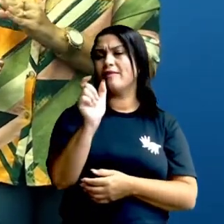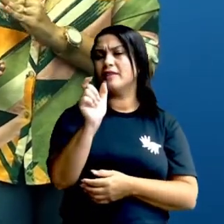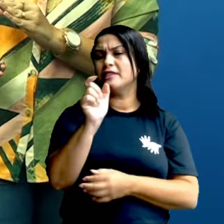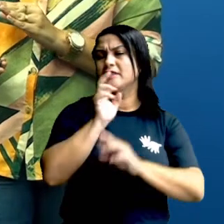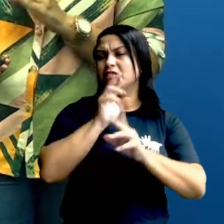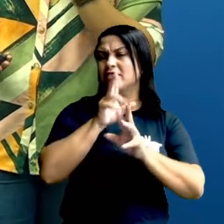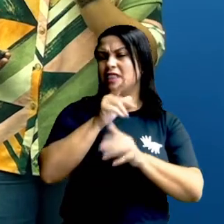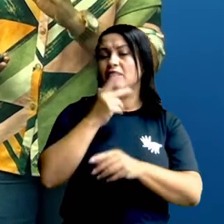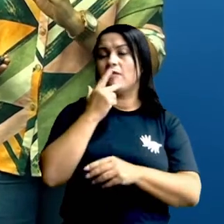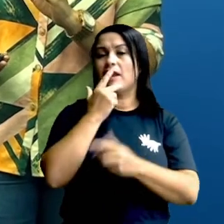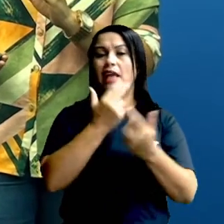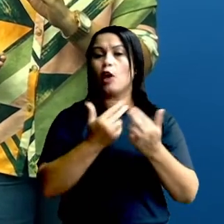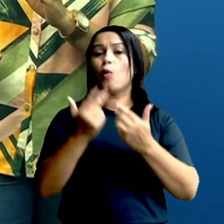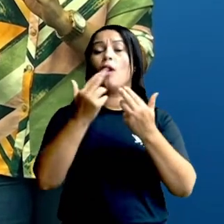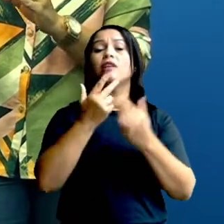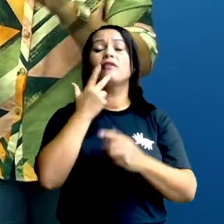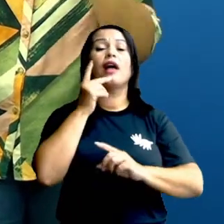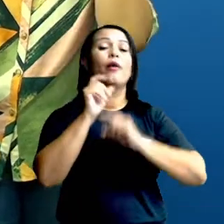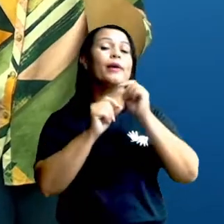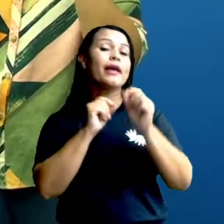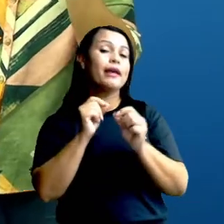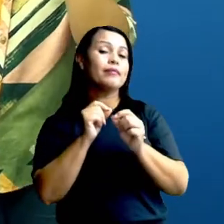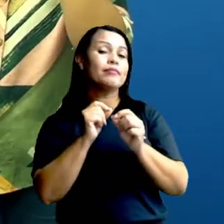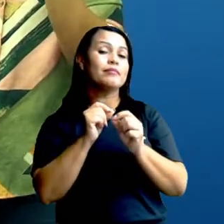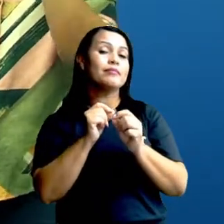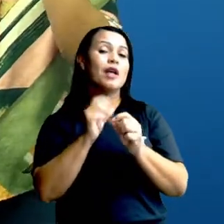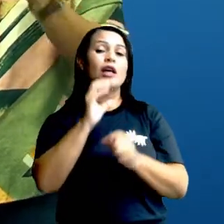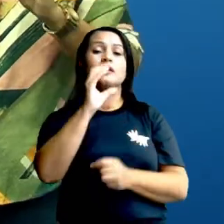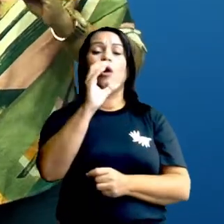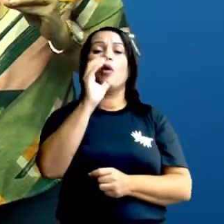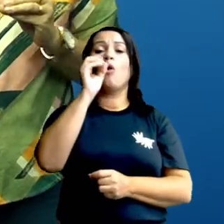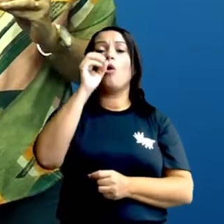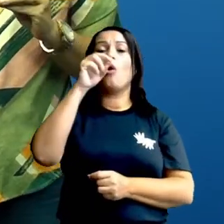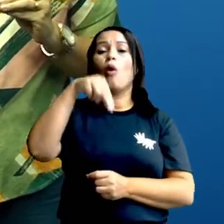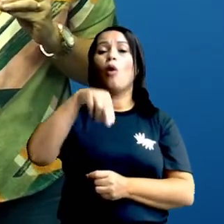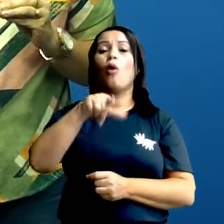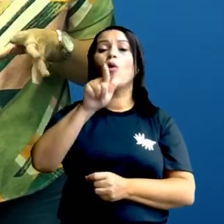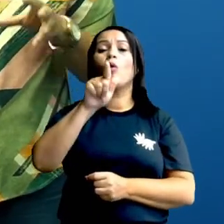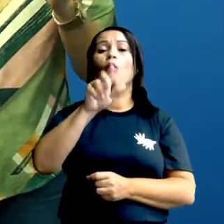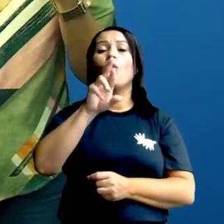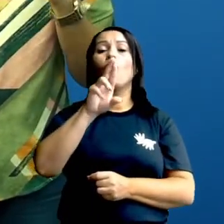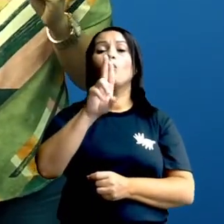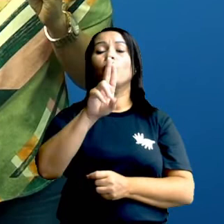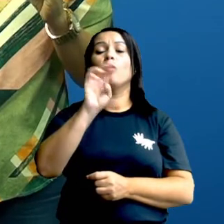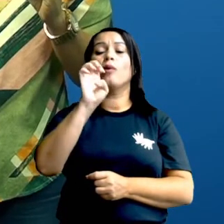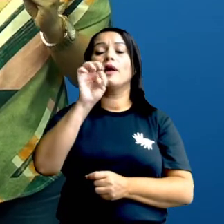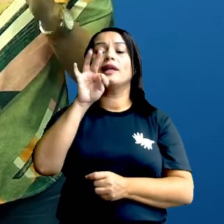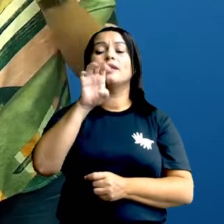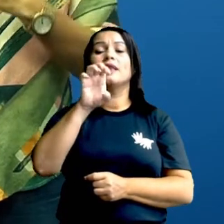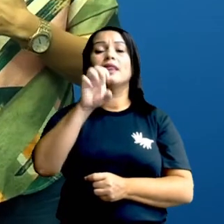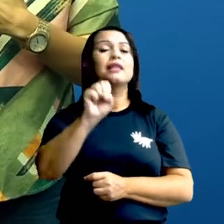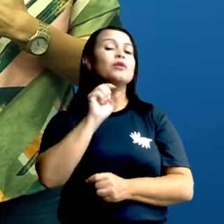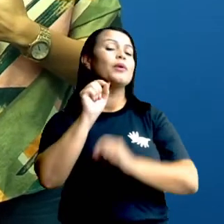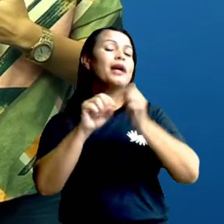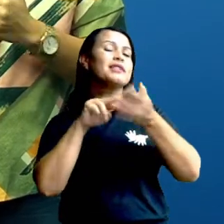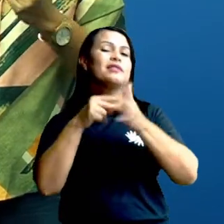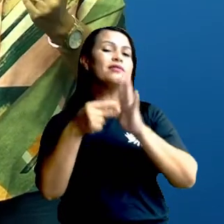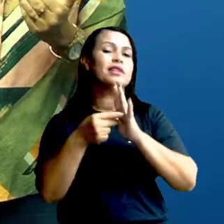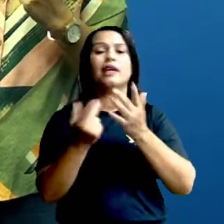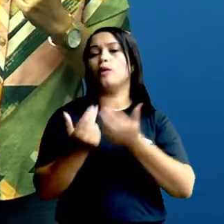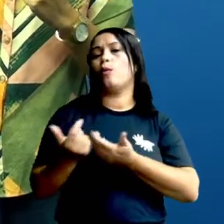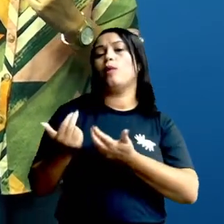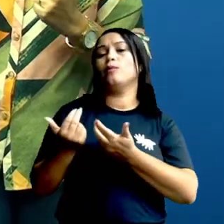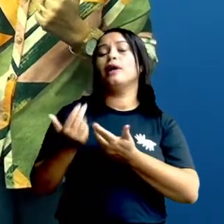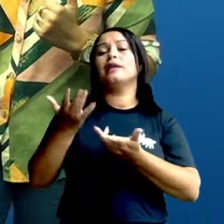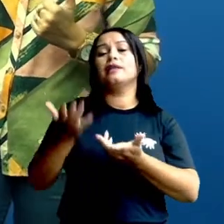falamos que eles são iguais nós falamos que eles são o quê congruentes tá bem e o que é congruente quer dizer